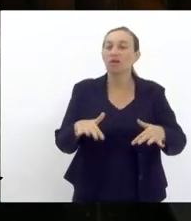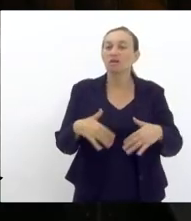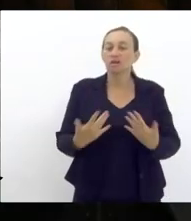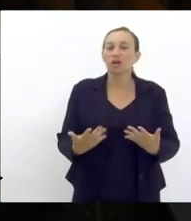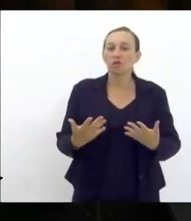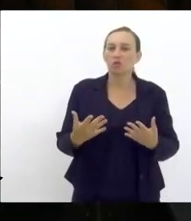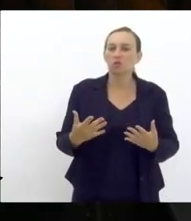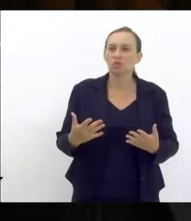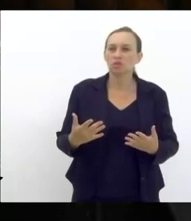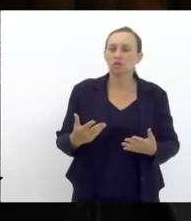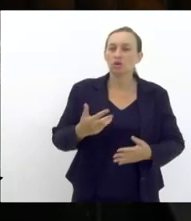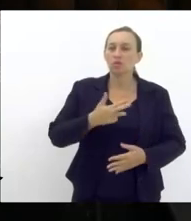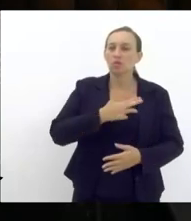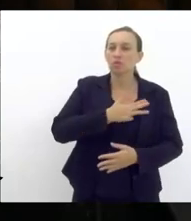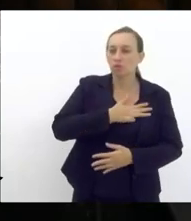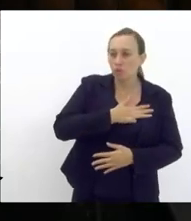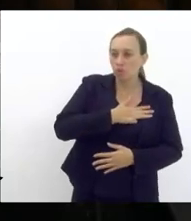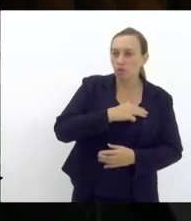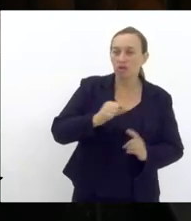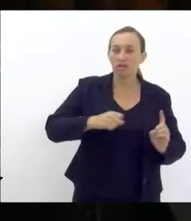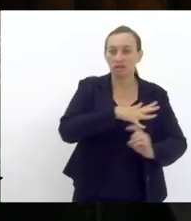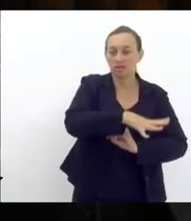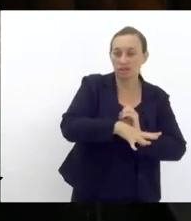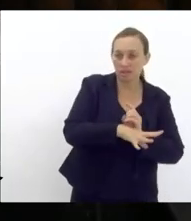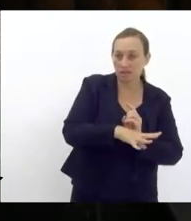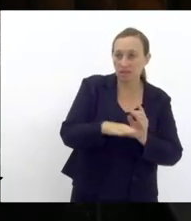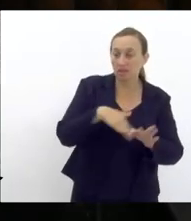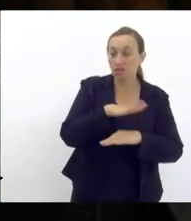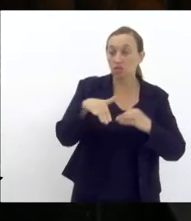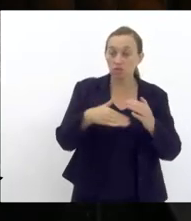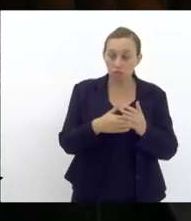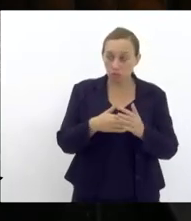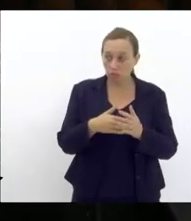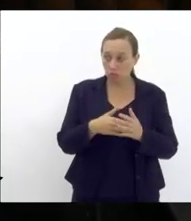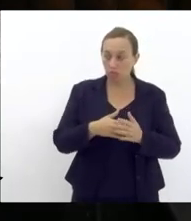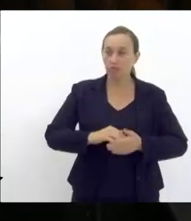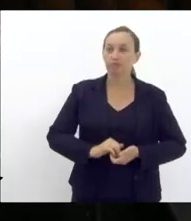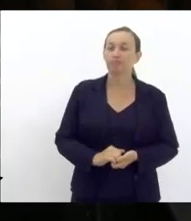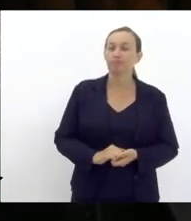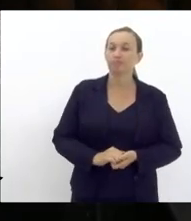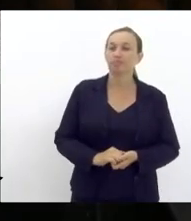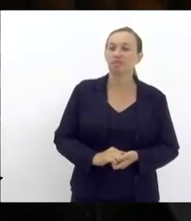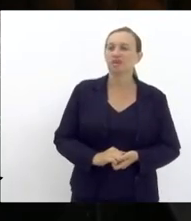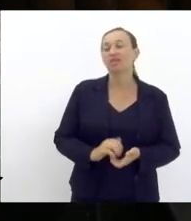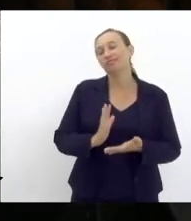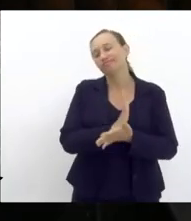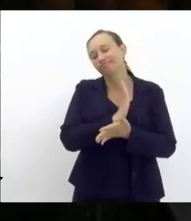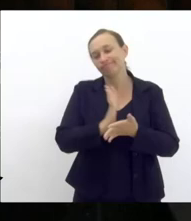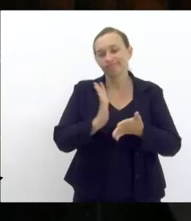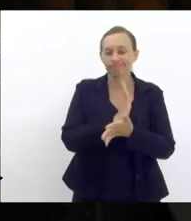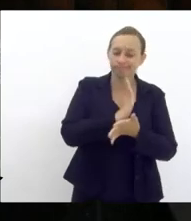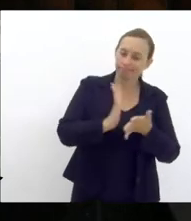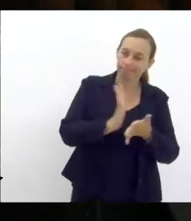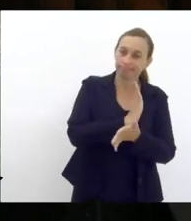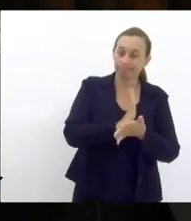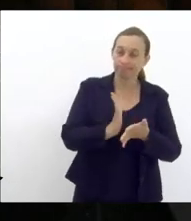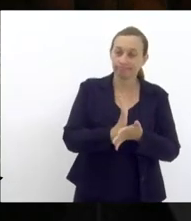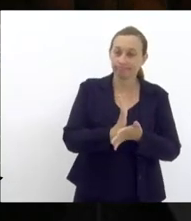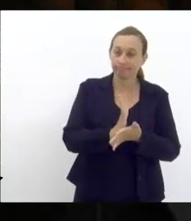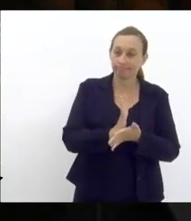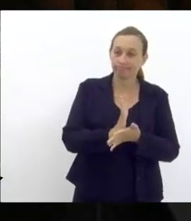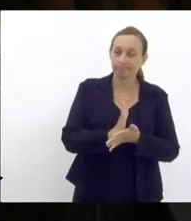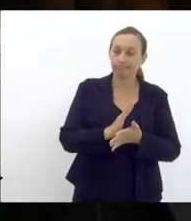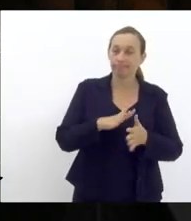por Lula na nossa sociedade de todas as formas e muitas vezes se